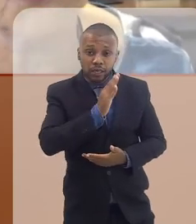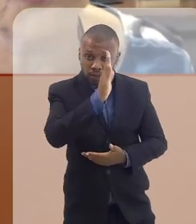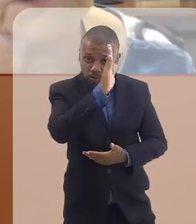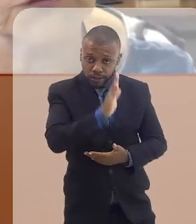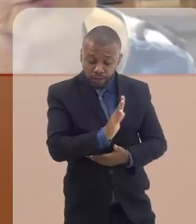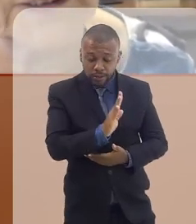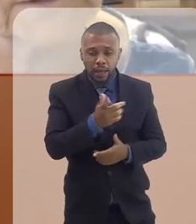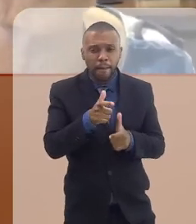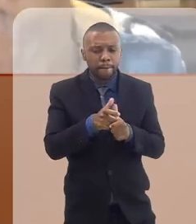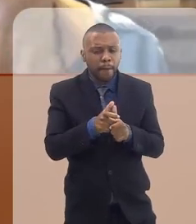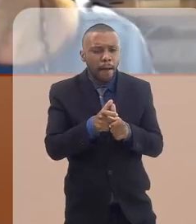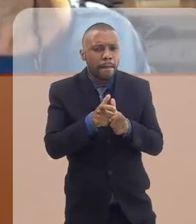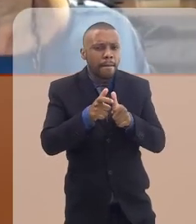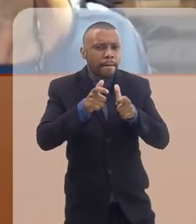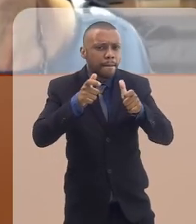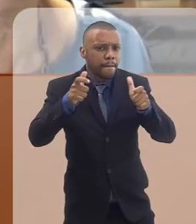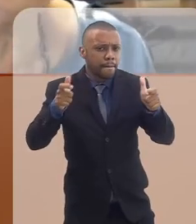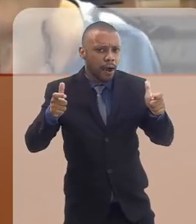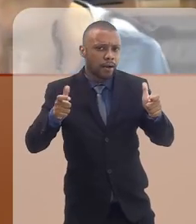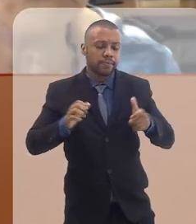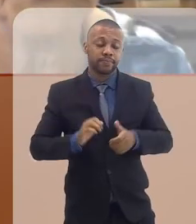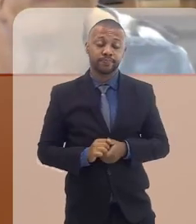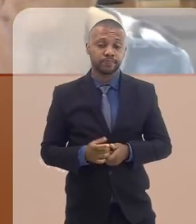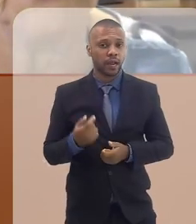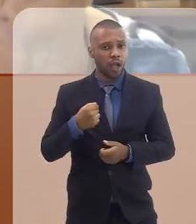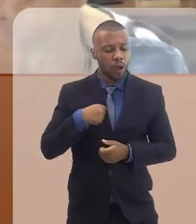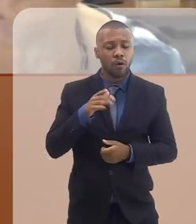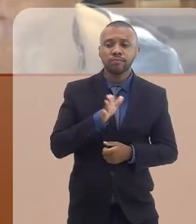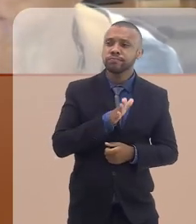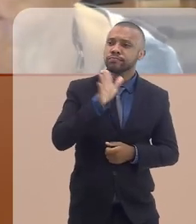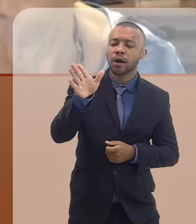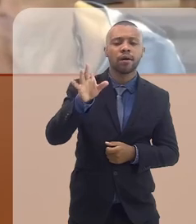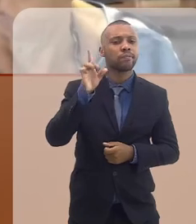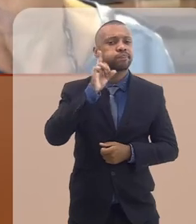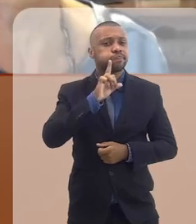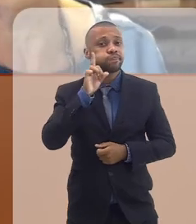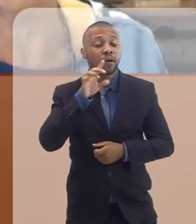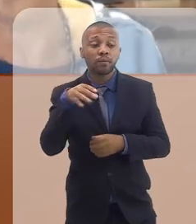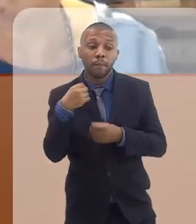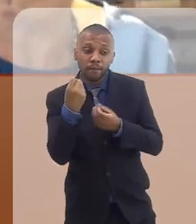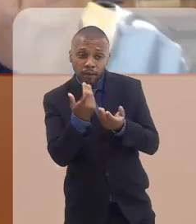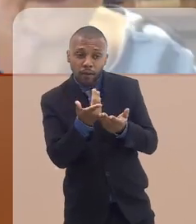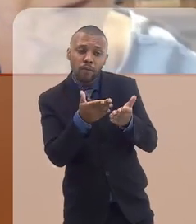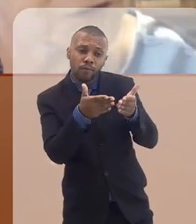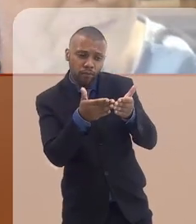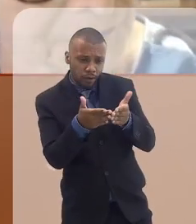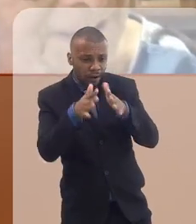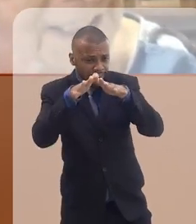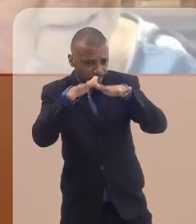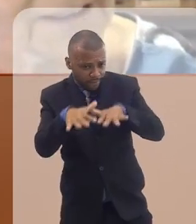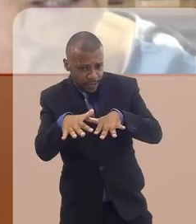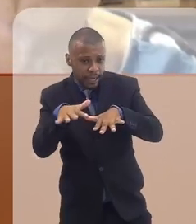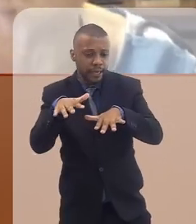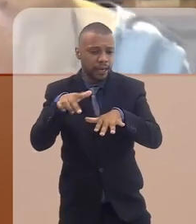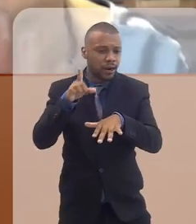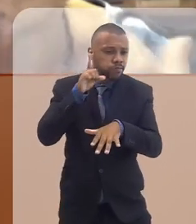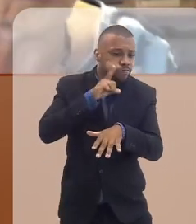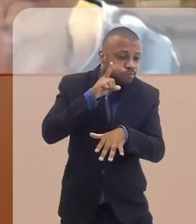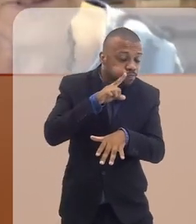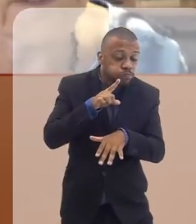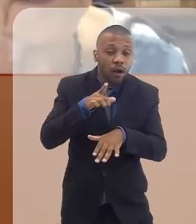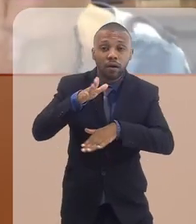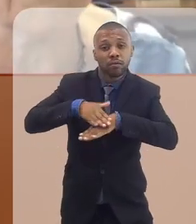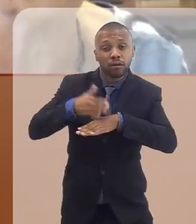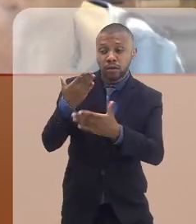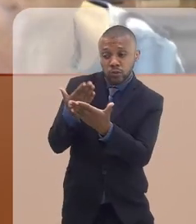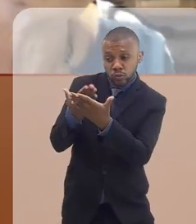se acentuando no Brasil. Eu fui para o exterior e me ofereceram de ficar lá. Fiz